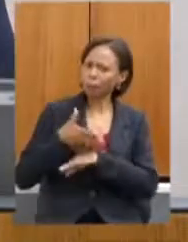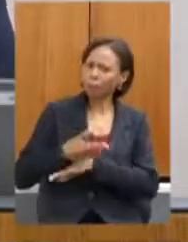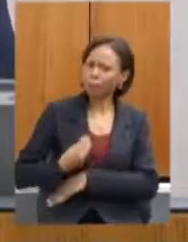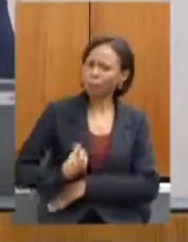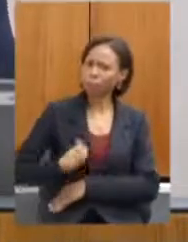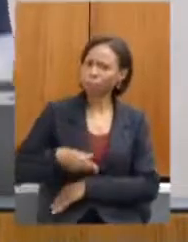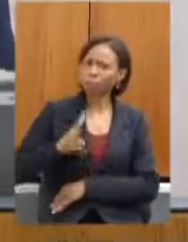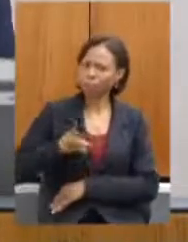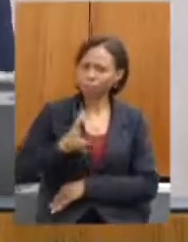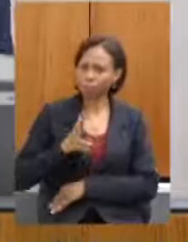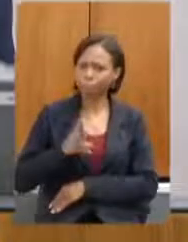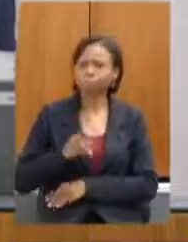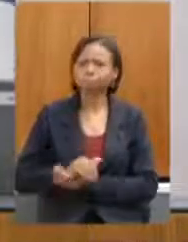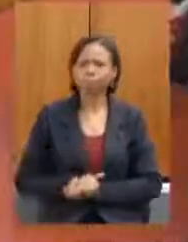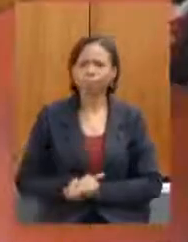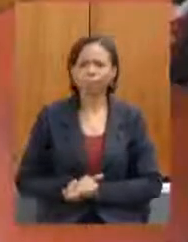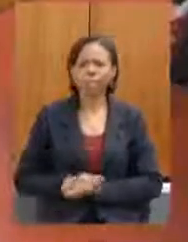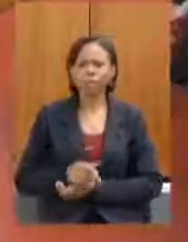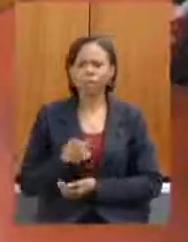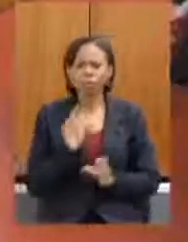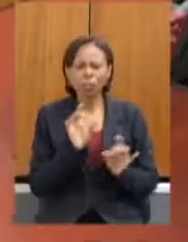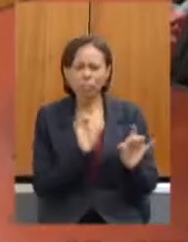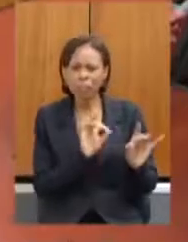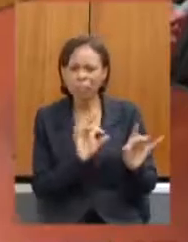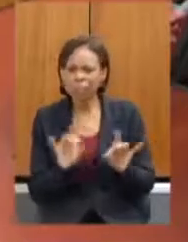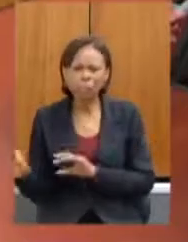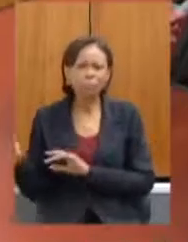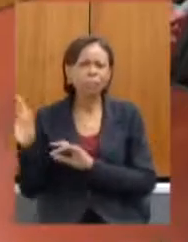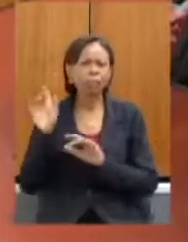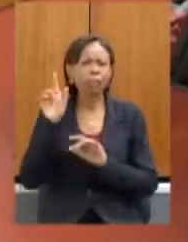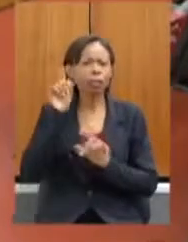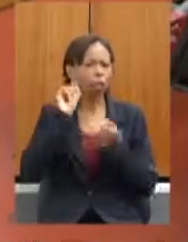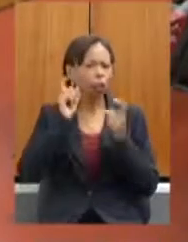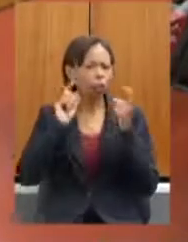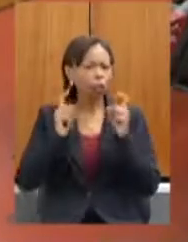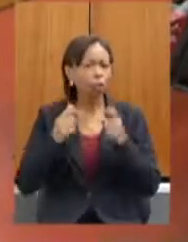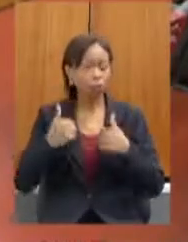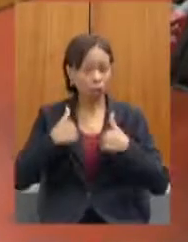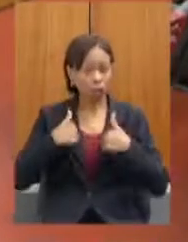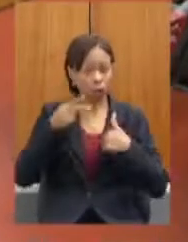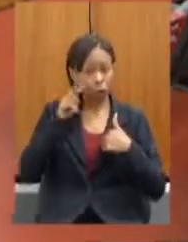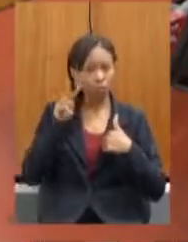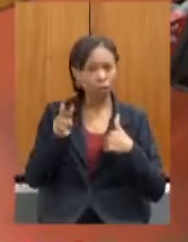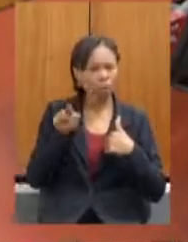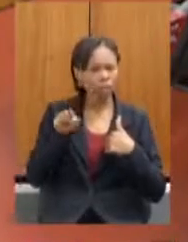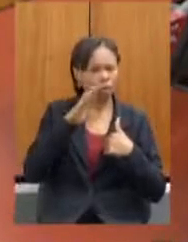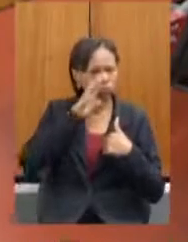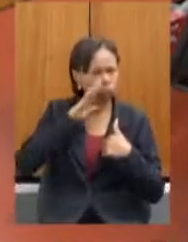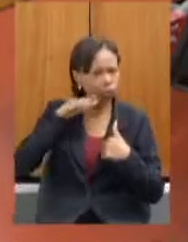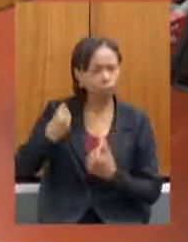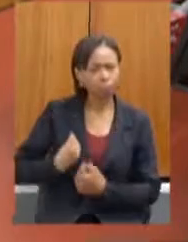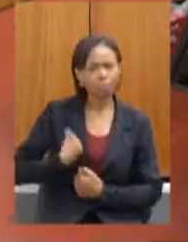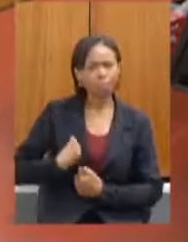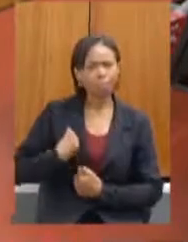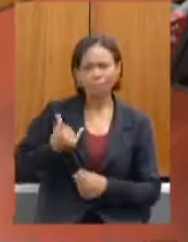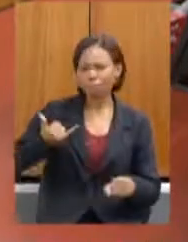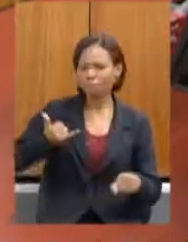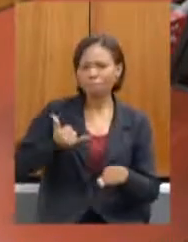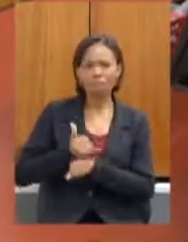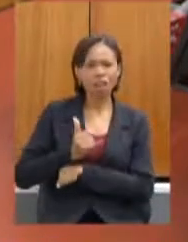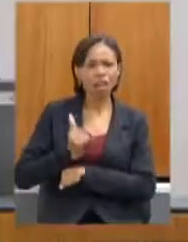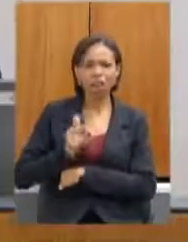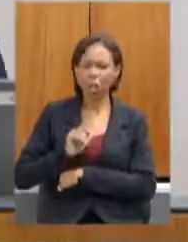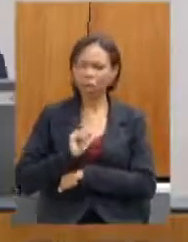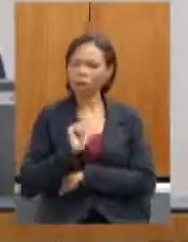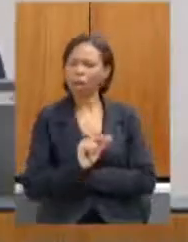é todas as regiões que eu participo que Ele atende está presente ela não se ausente não se ausenta Um minuto sequer